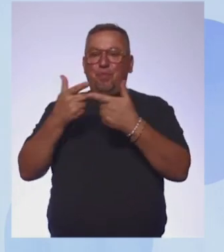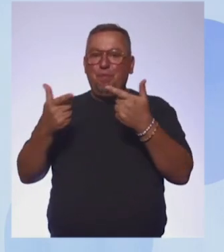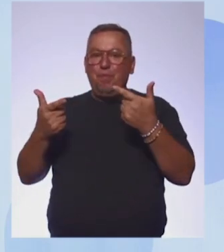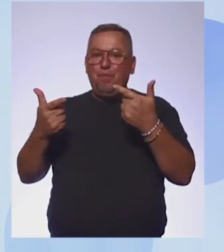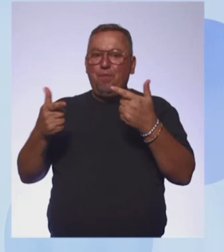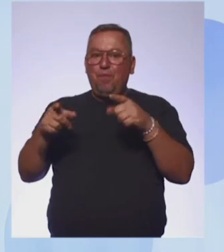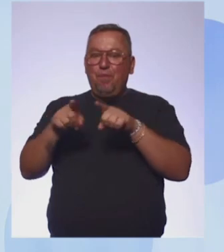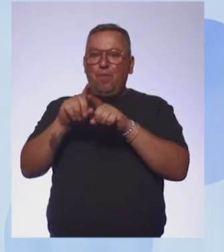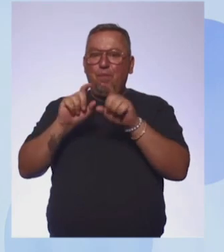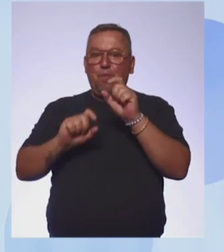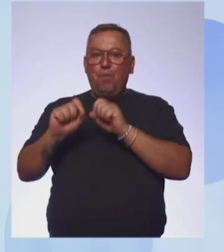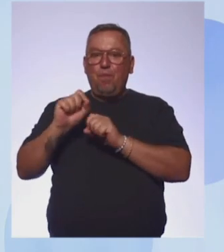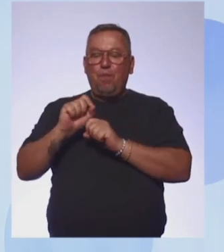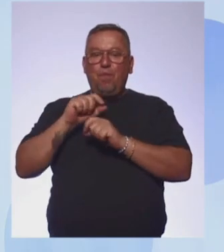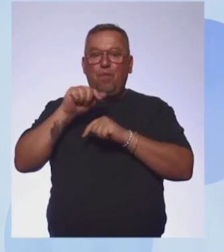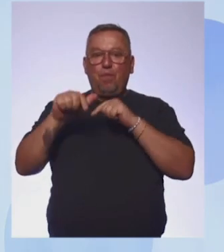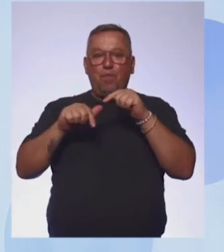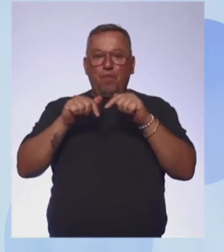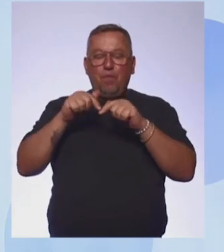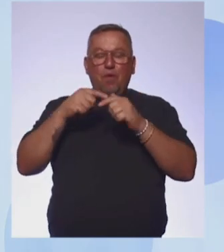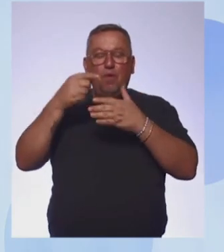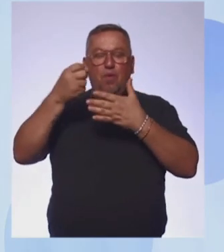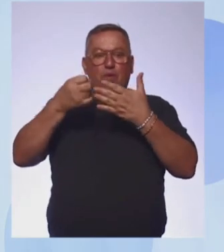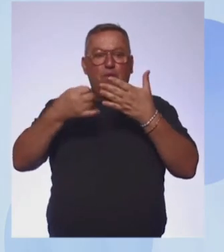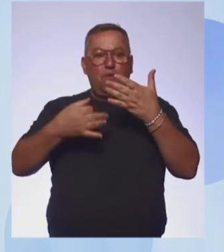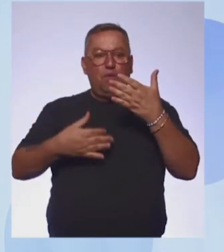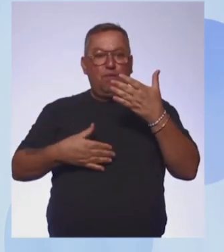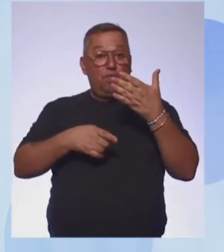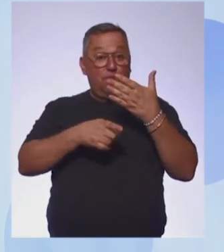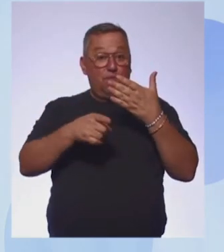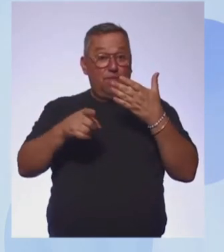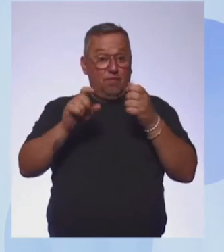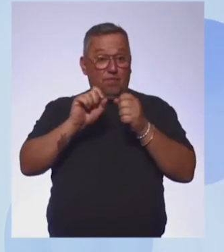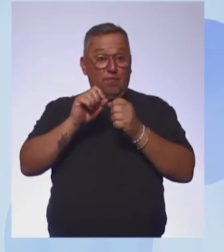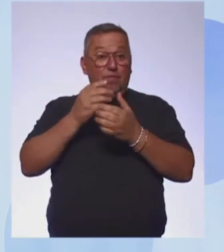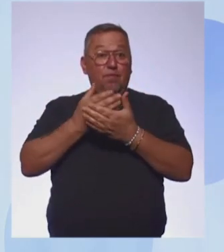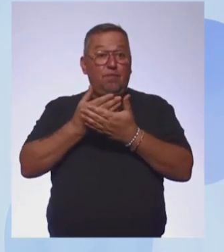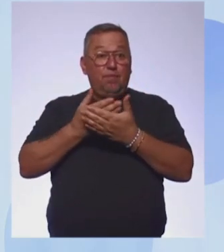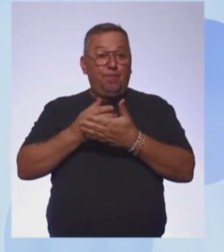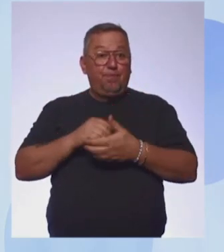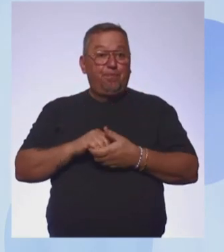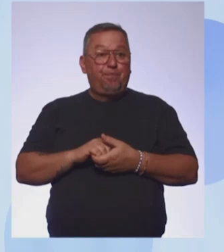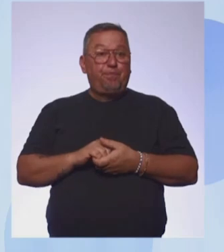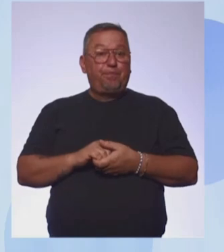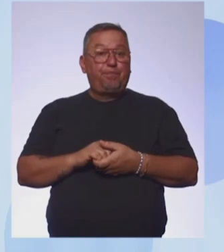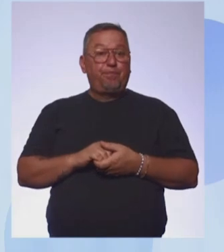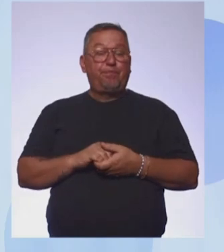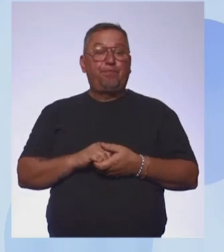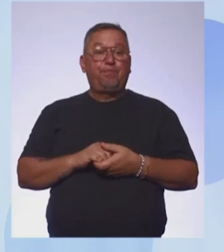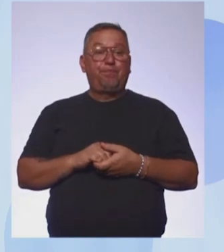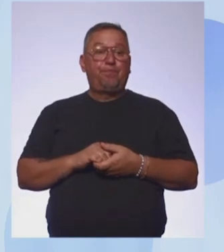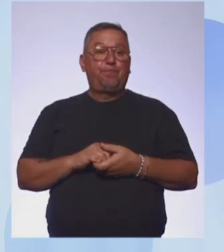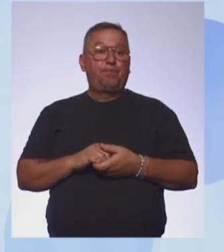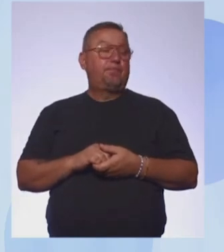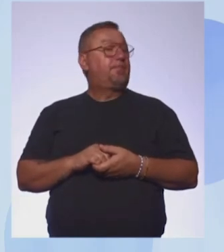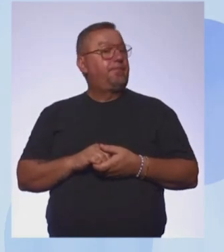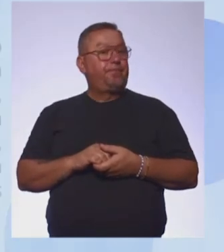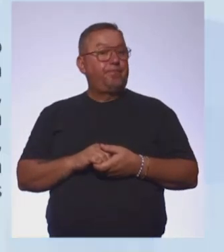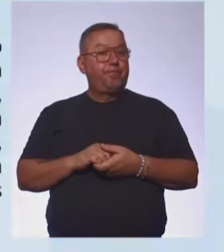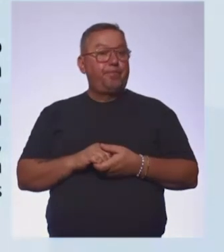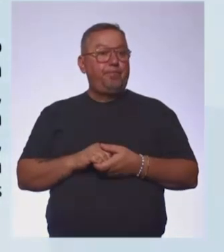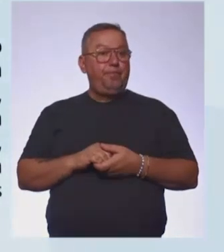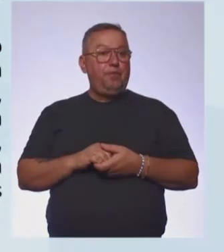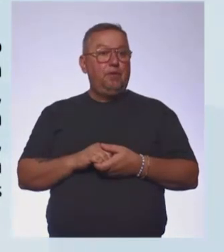aí em relação aos operadores discursivos, que é o que você também já fez na outra aula. Tá? Sim. Vamos lá, então.